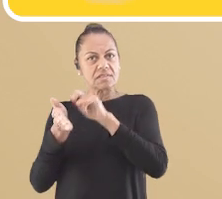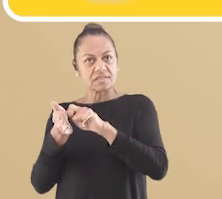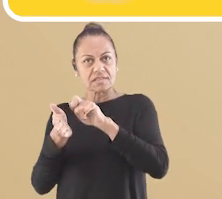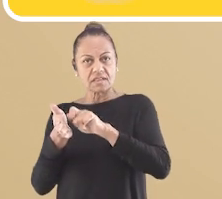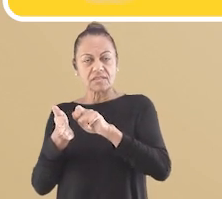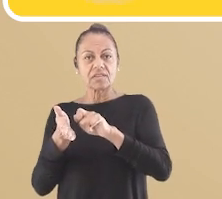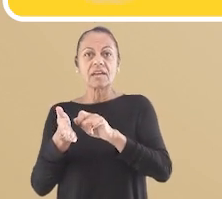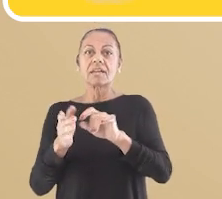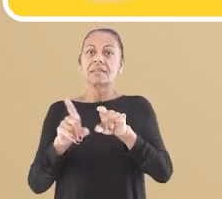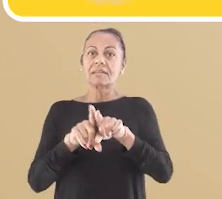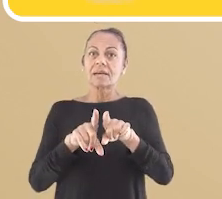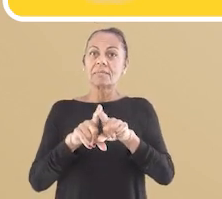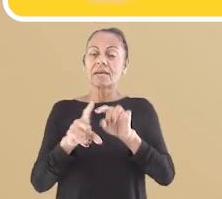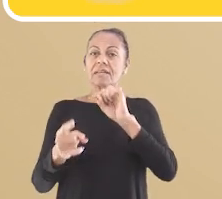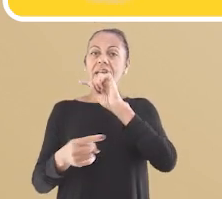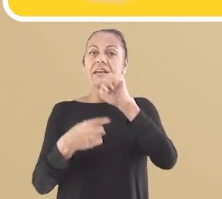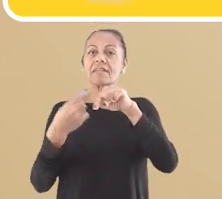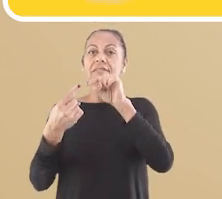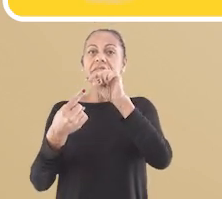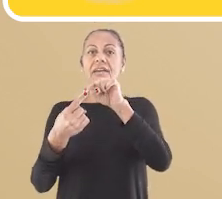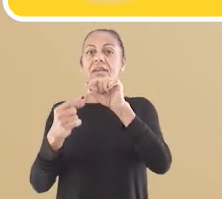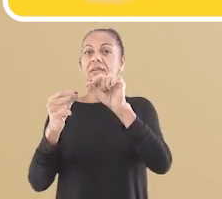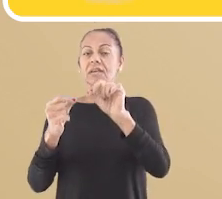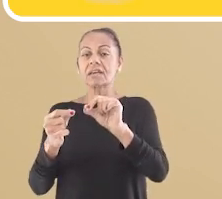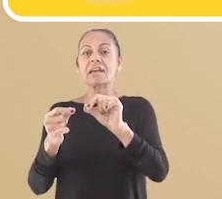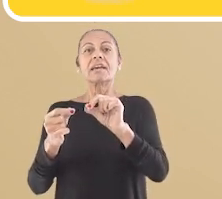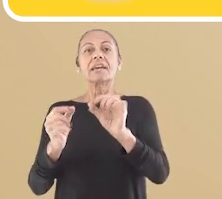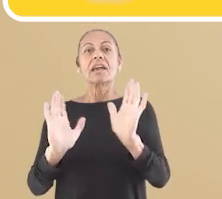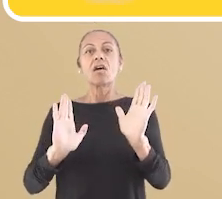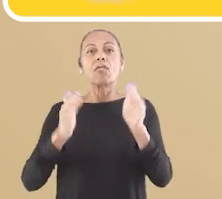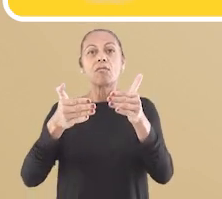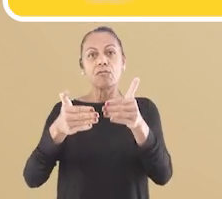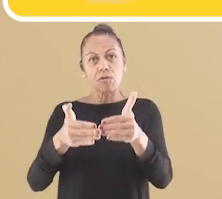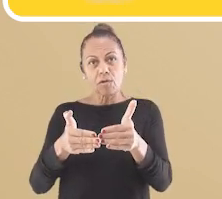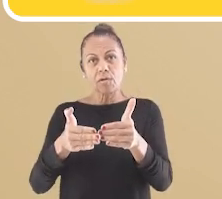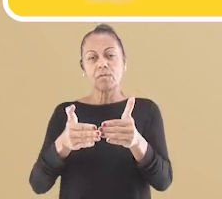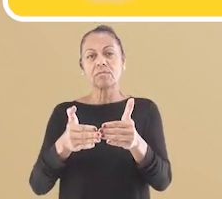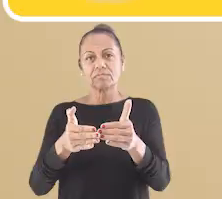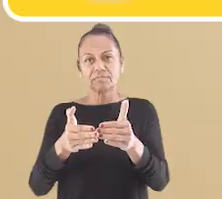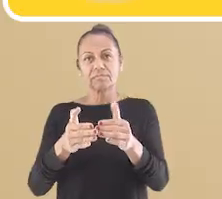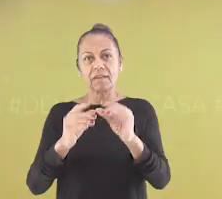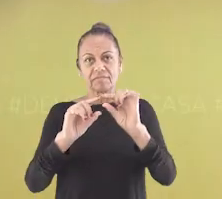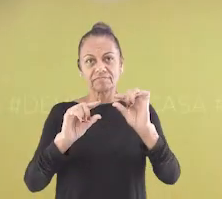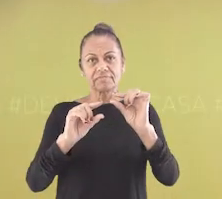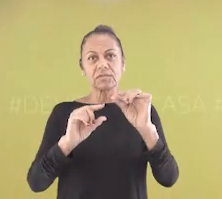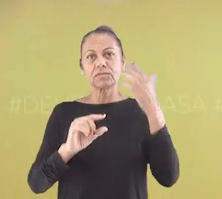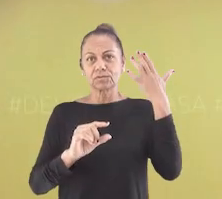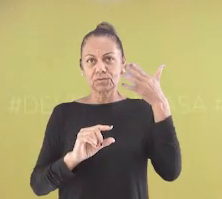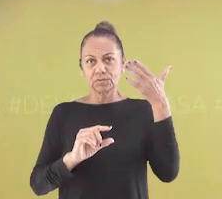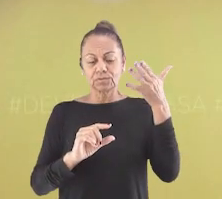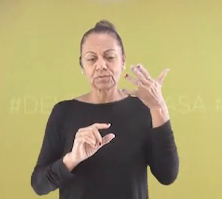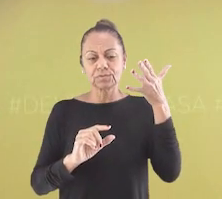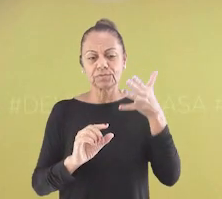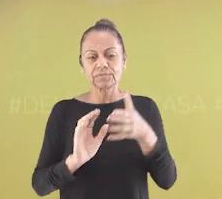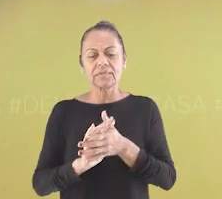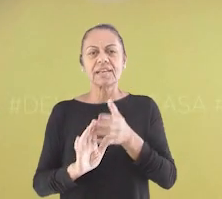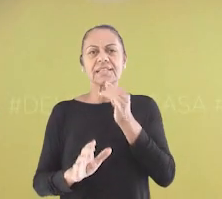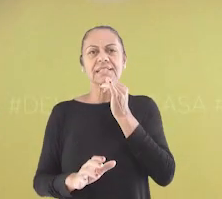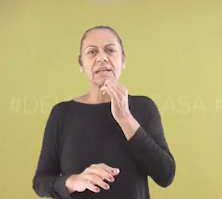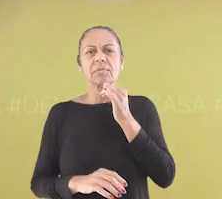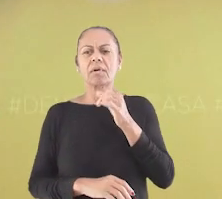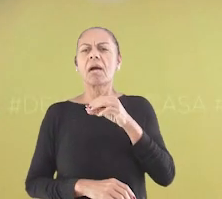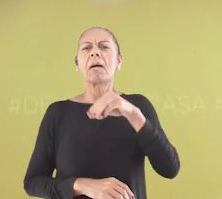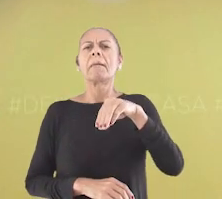escrita. Também podemos dizer que o vocativo se refere a quem queremos que seja o alvo do nosso discurso. Observe esses exemplos aqui